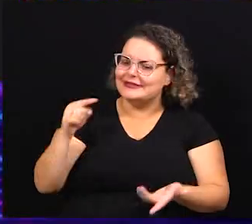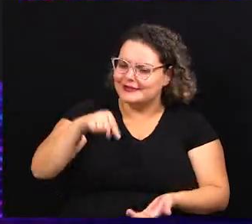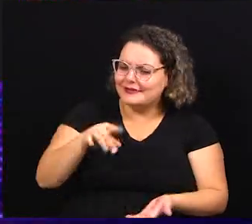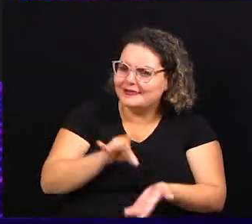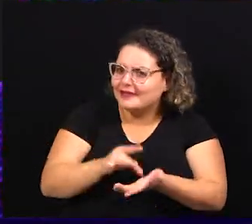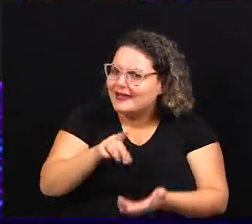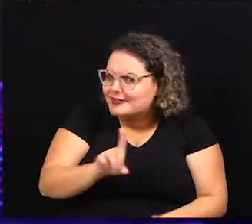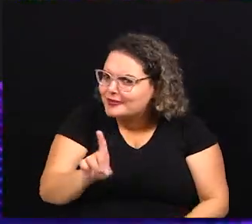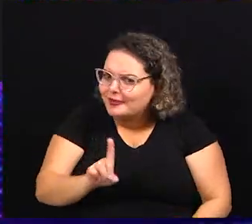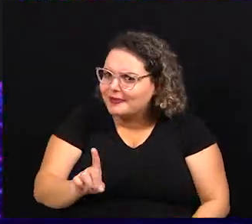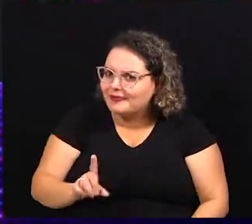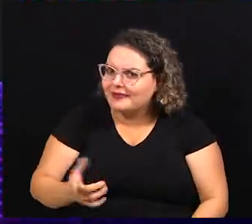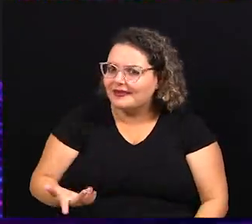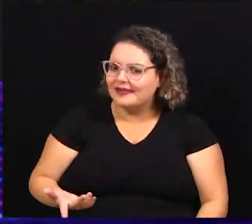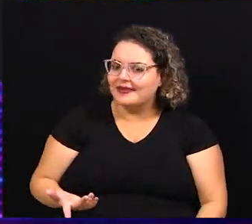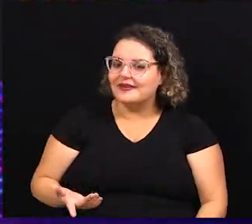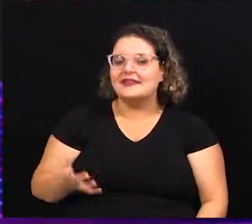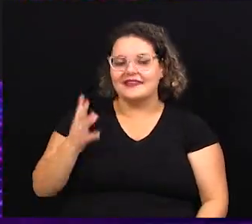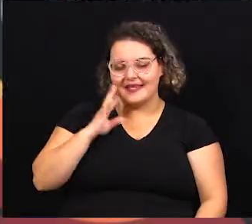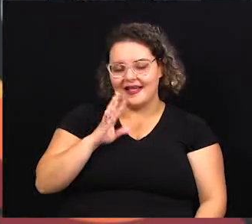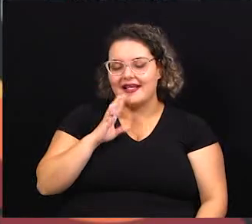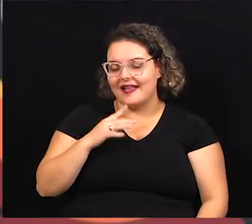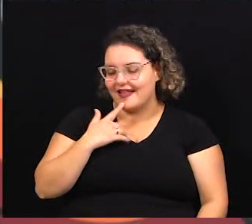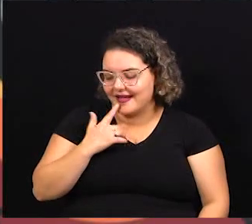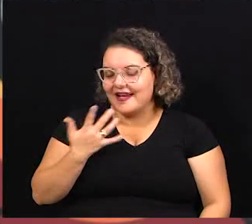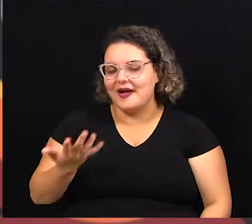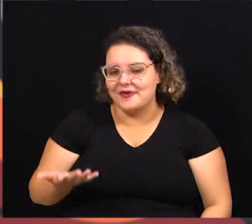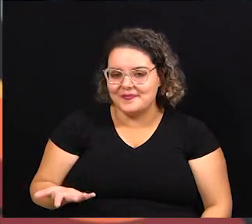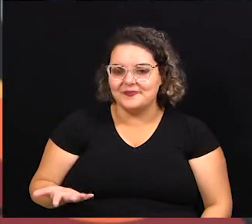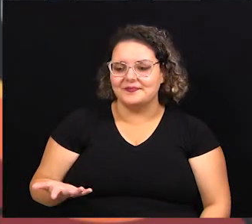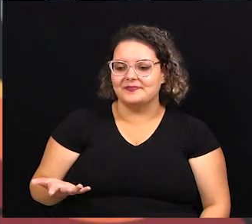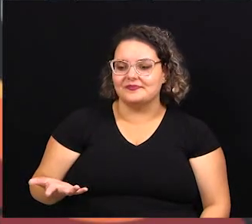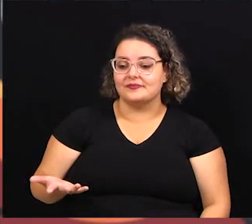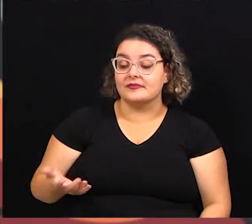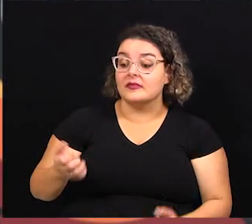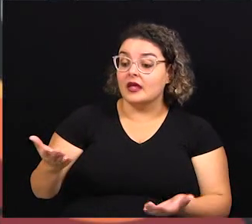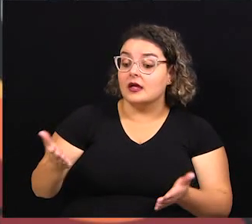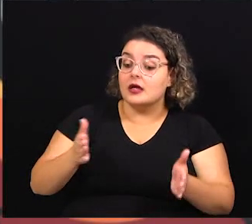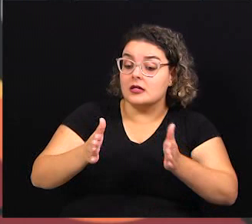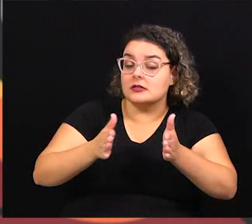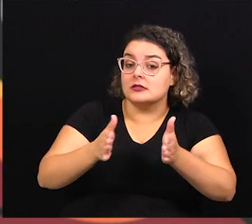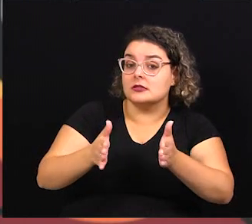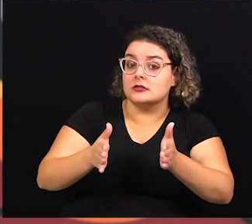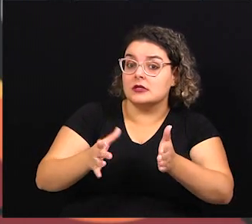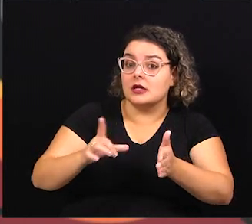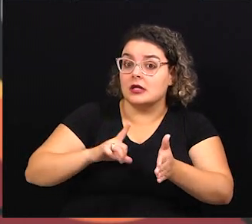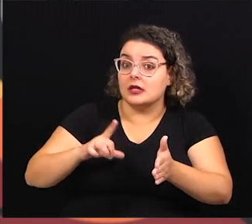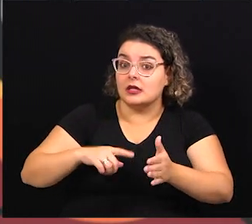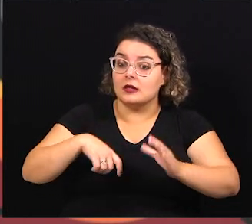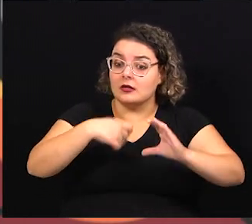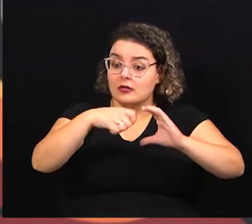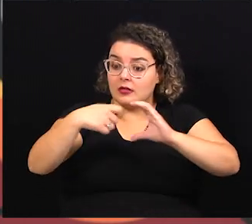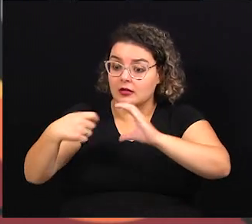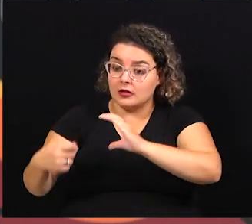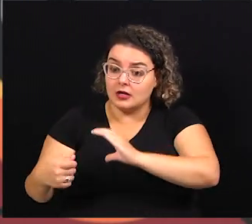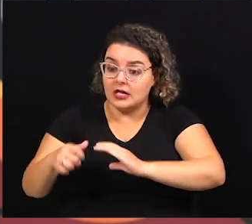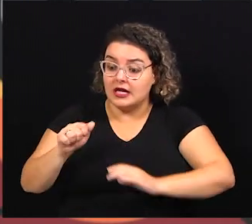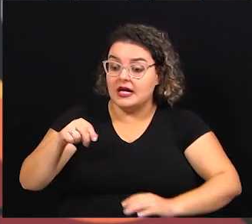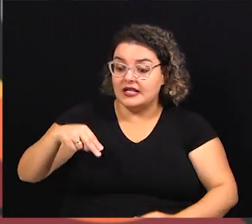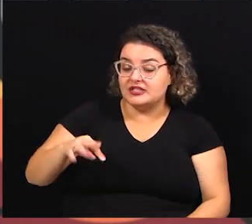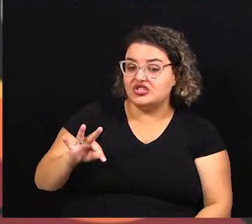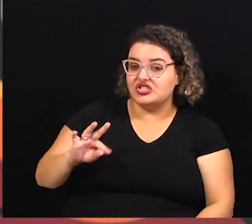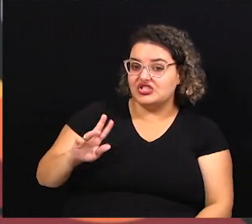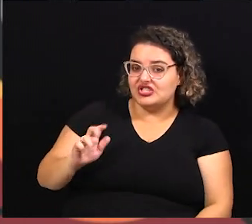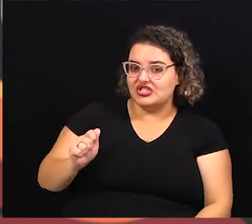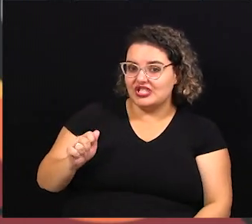é verídico ou não? É muito divertido. É muito legal, né? E recentemente saiu o filme do